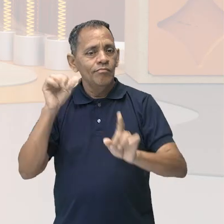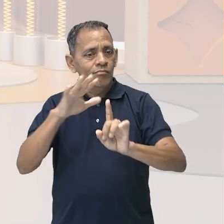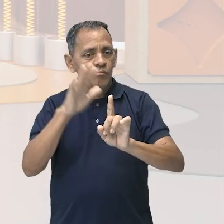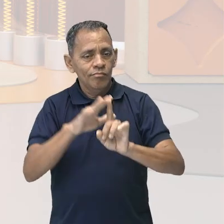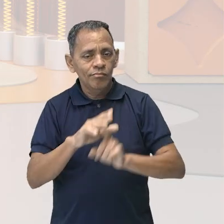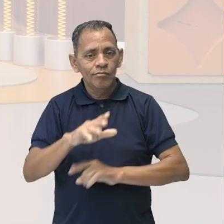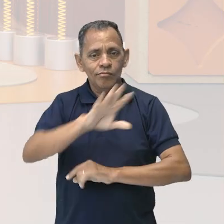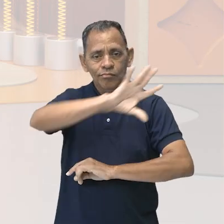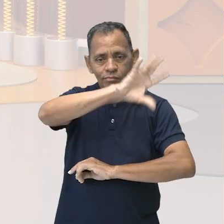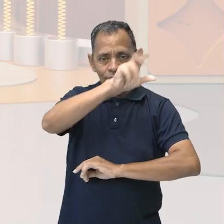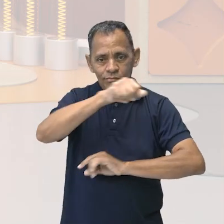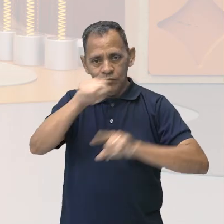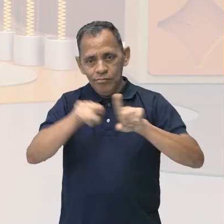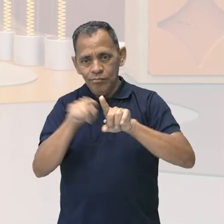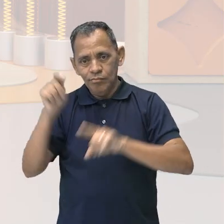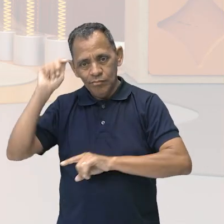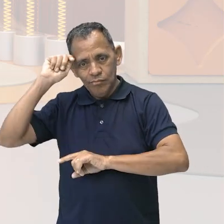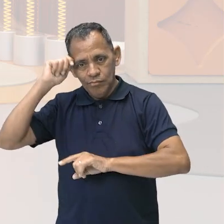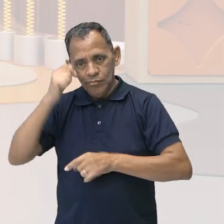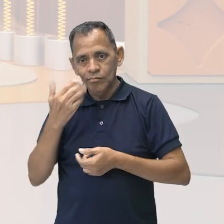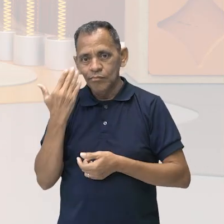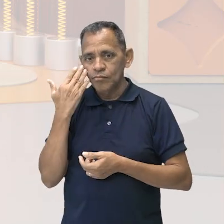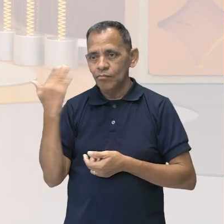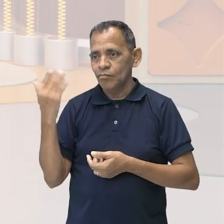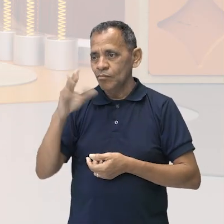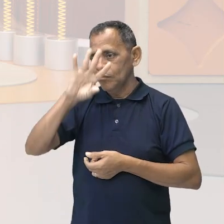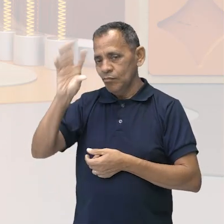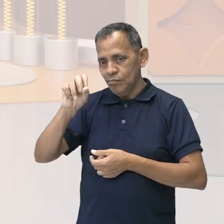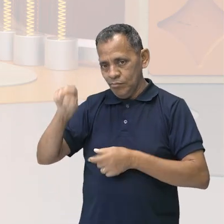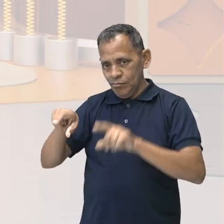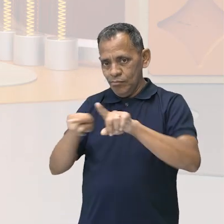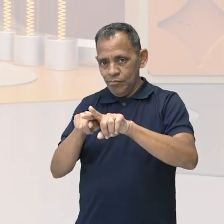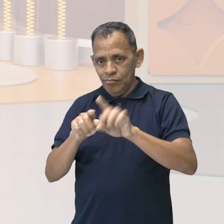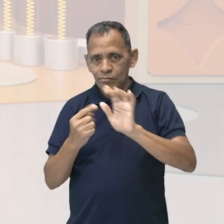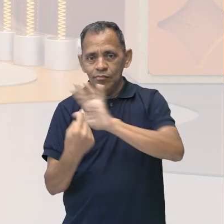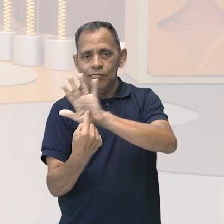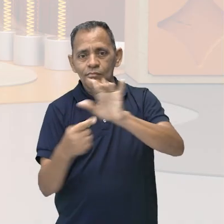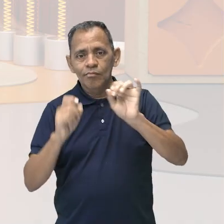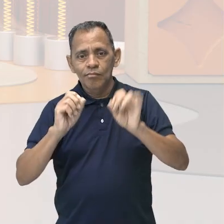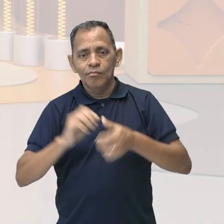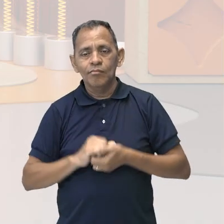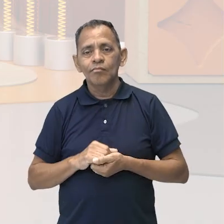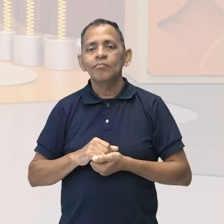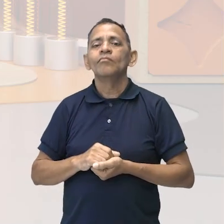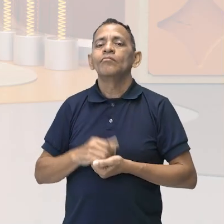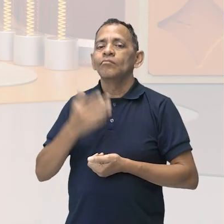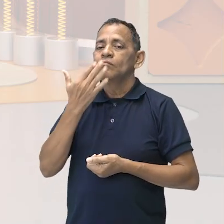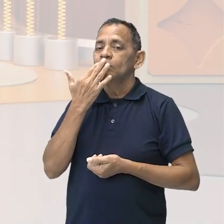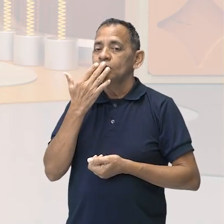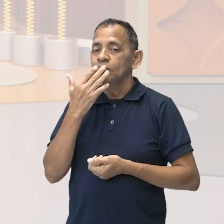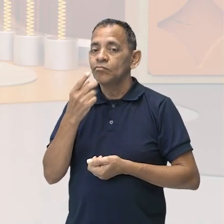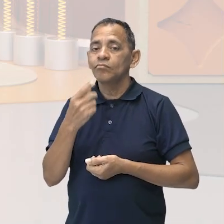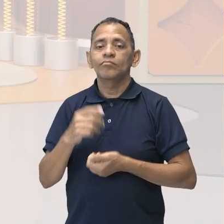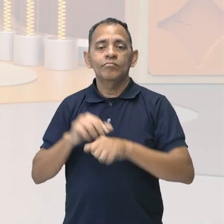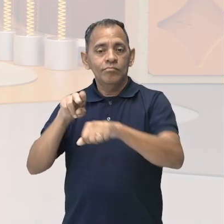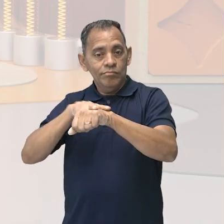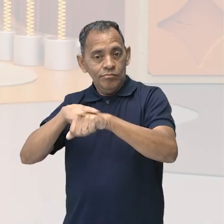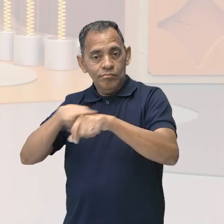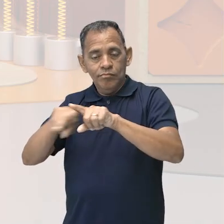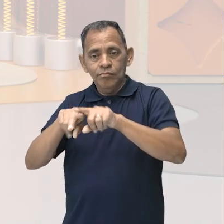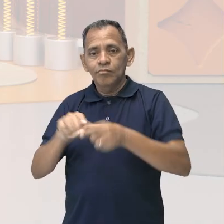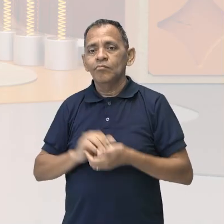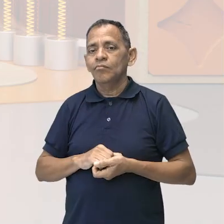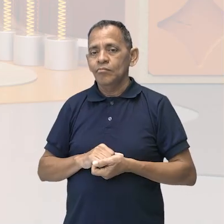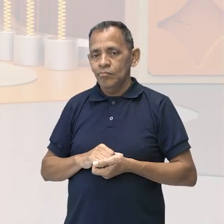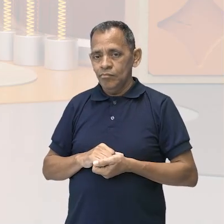África, de uma forma geral. E aqui vocês estão vendo um mapazinho da África, certo? O que está em verde aqui em cima é a chamada África